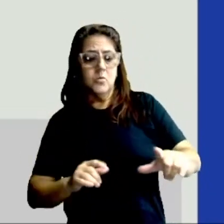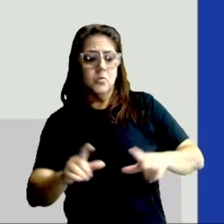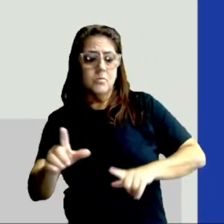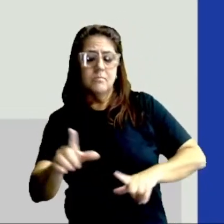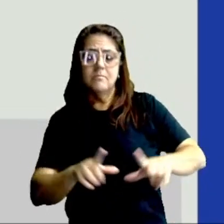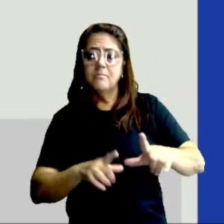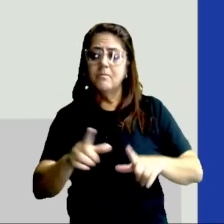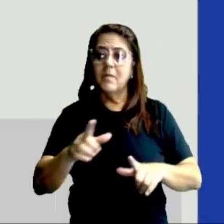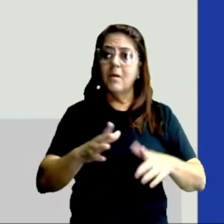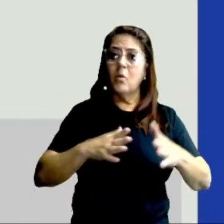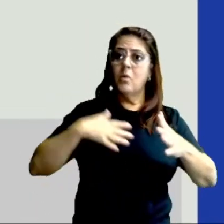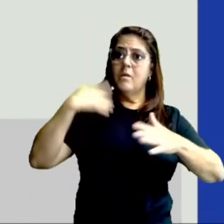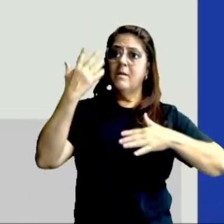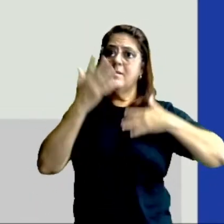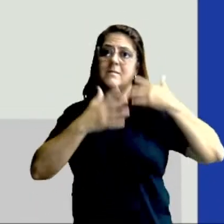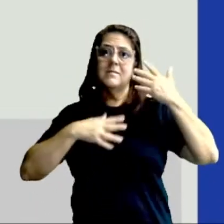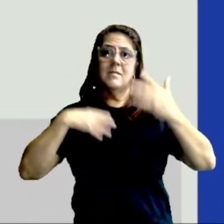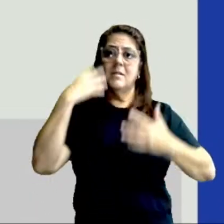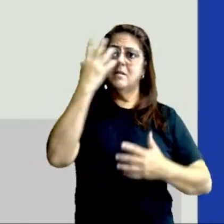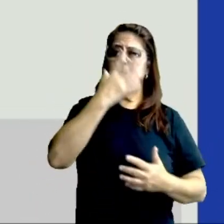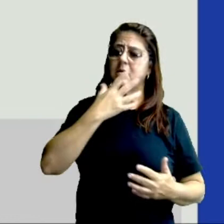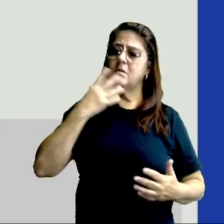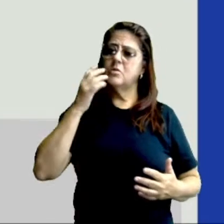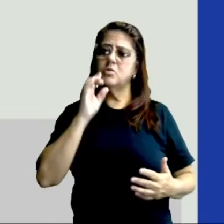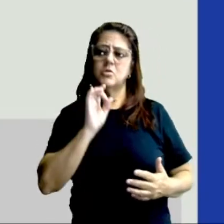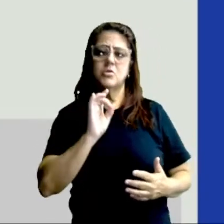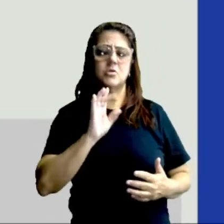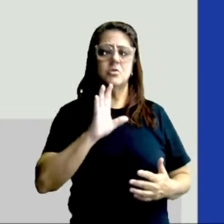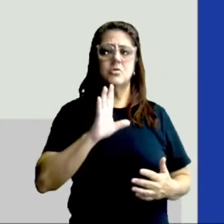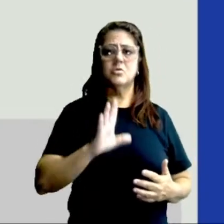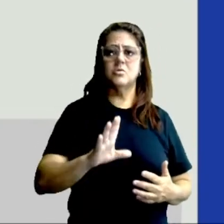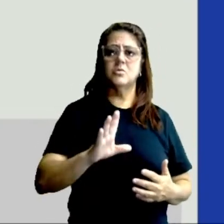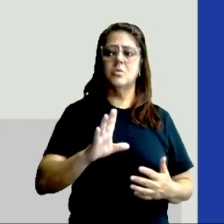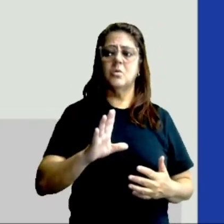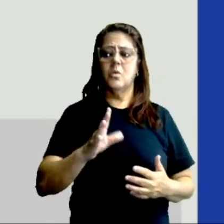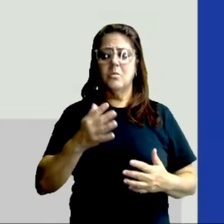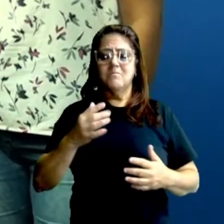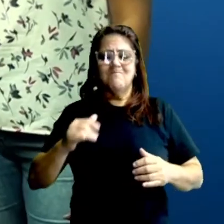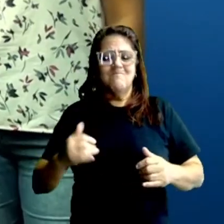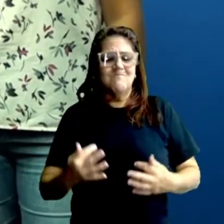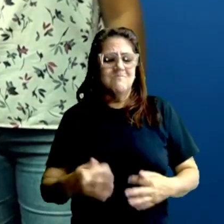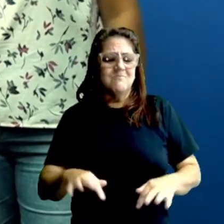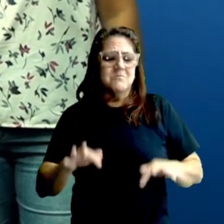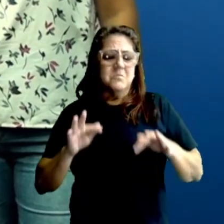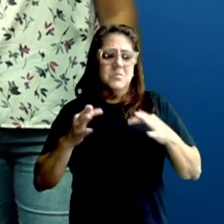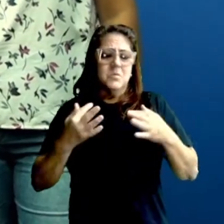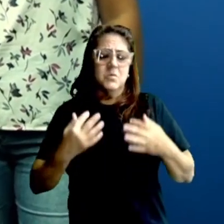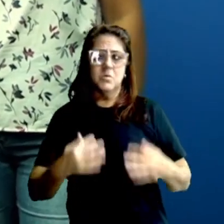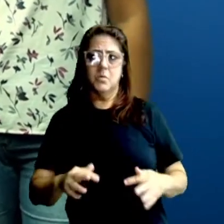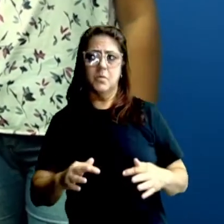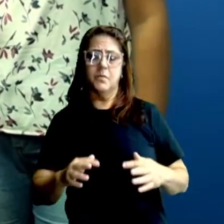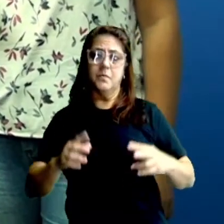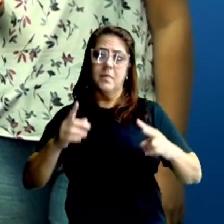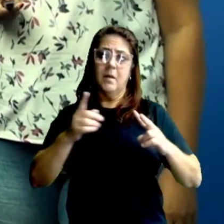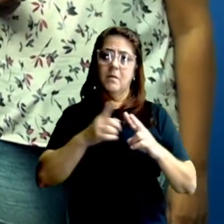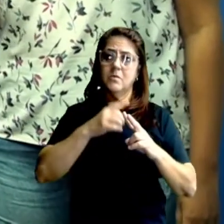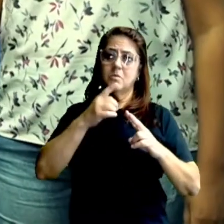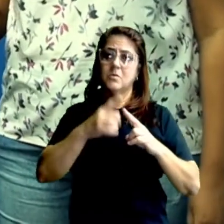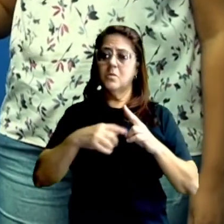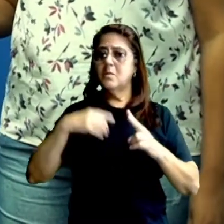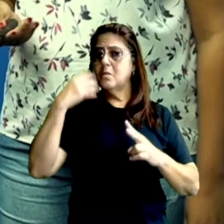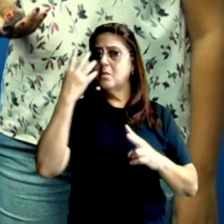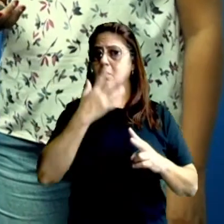que devia ser um canto de alegria sou apenas como um soluçar de dor Então essas duas músicas